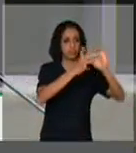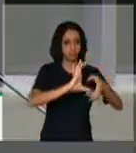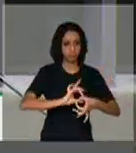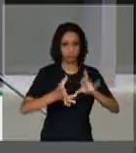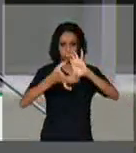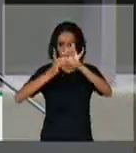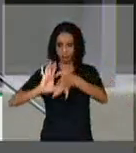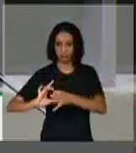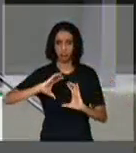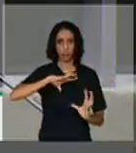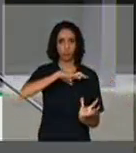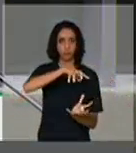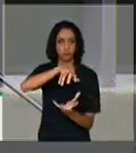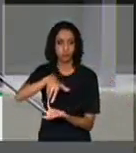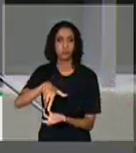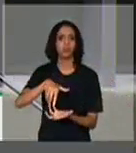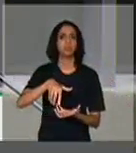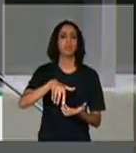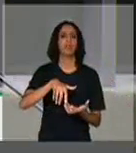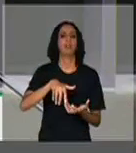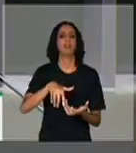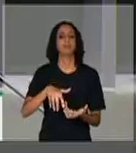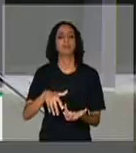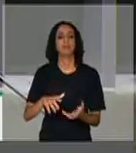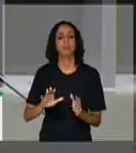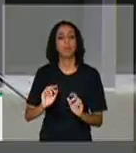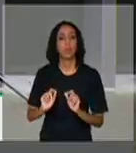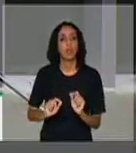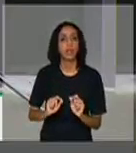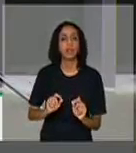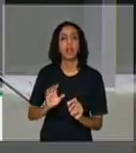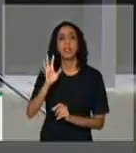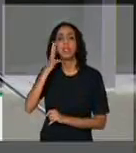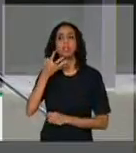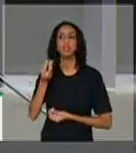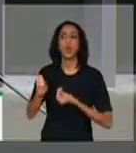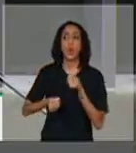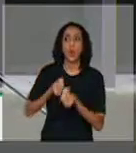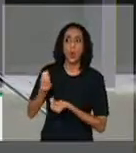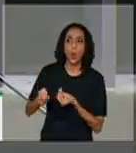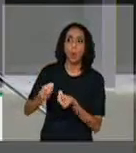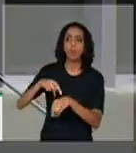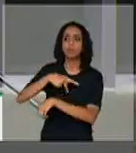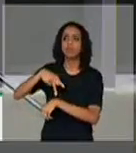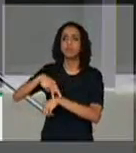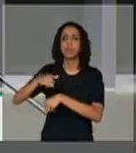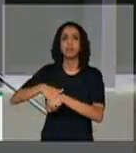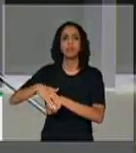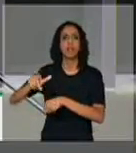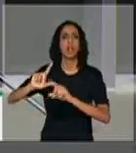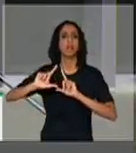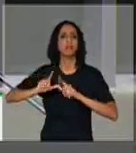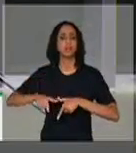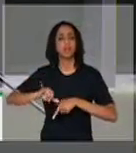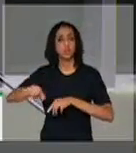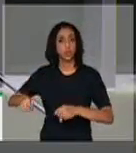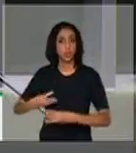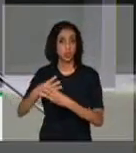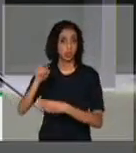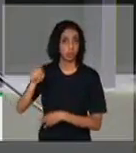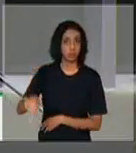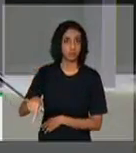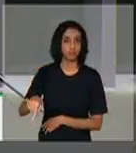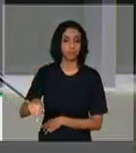ao deliberar sobre uma pátria para os judeus no plano de partilha, nos termos da Resolução Geral